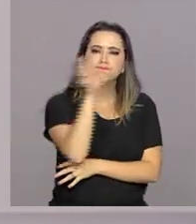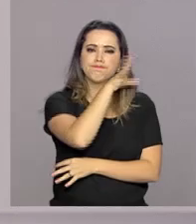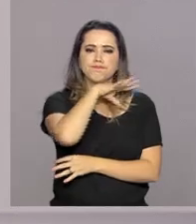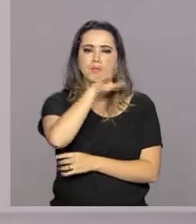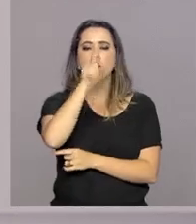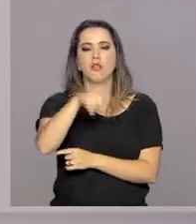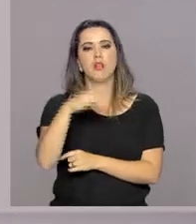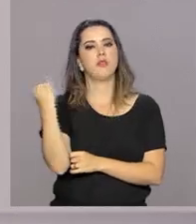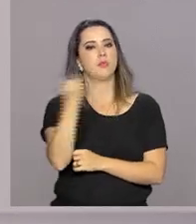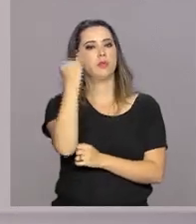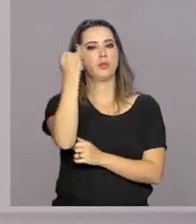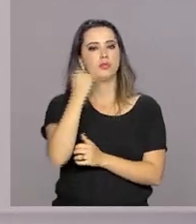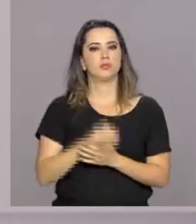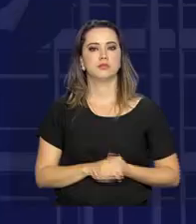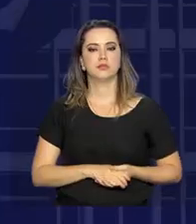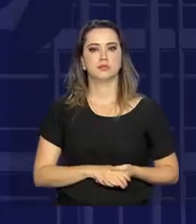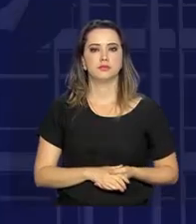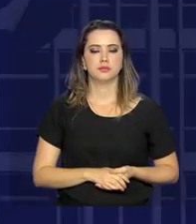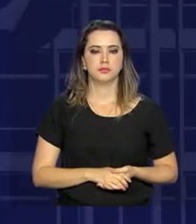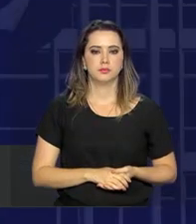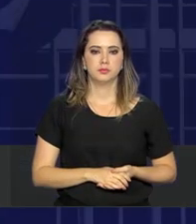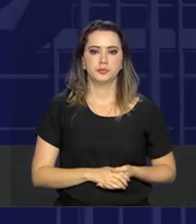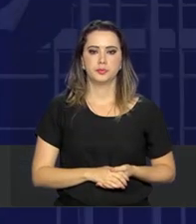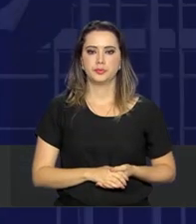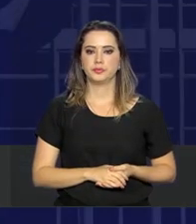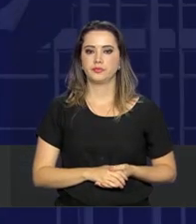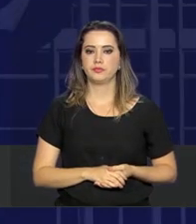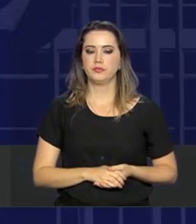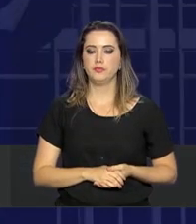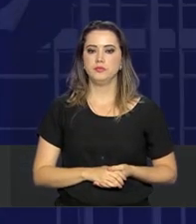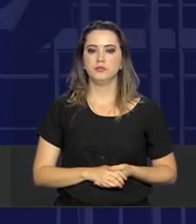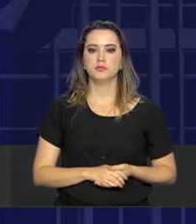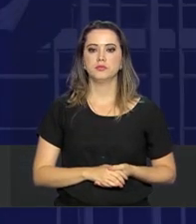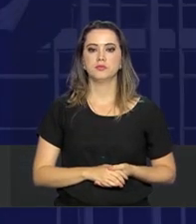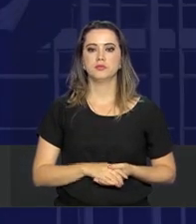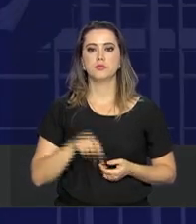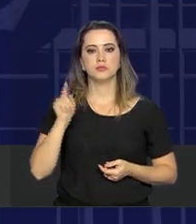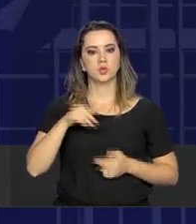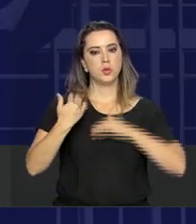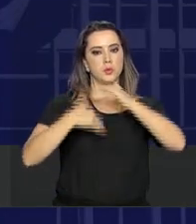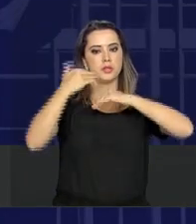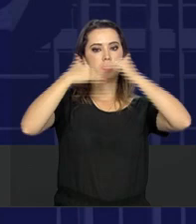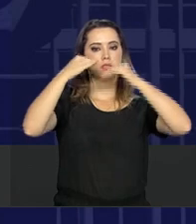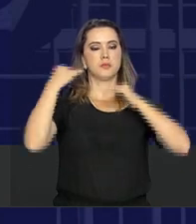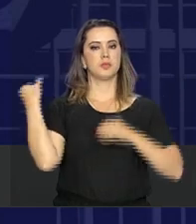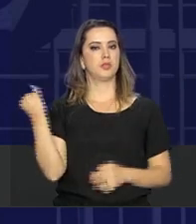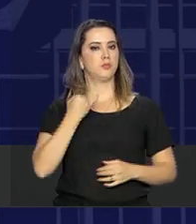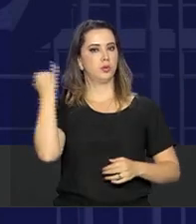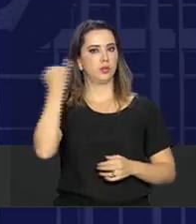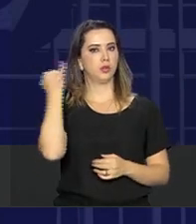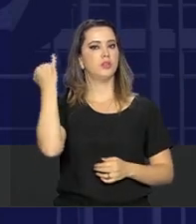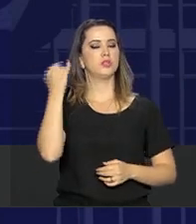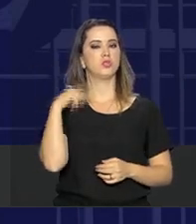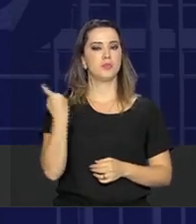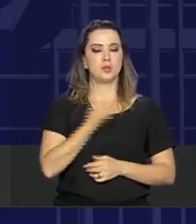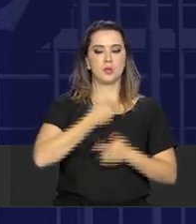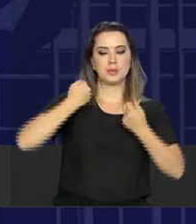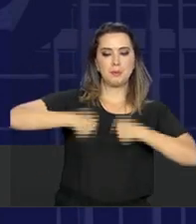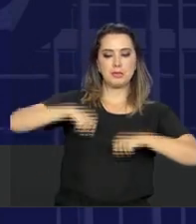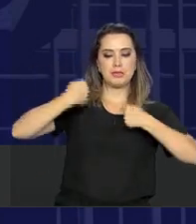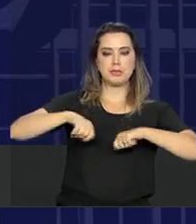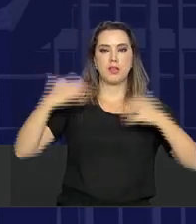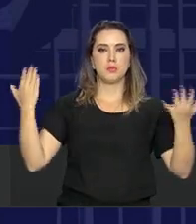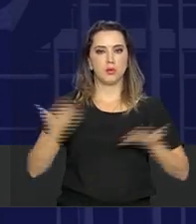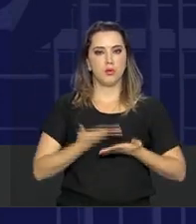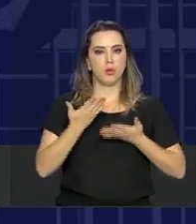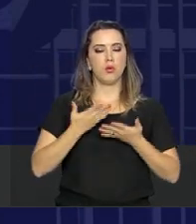é necessário um crescimento importante significativo histórico mas nós precisamos agora